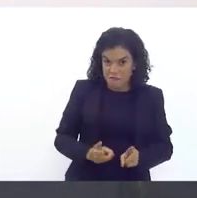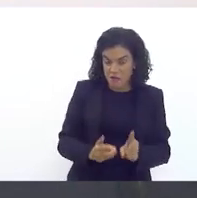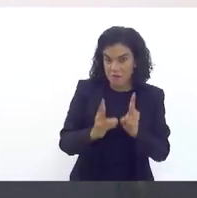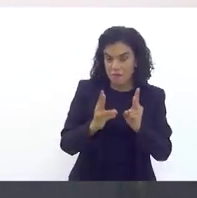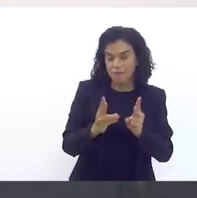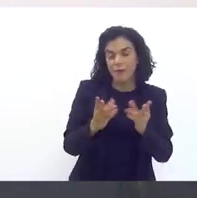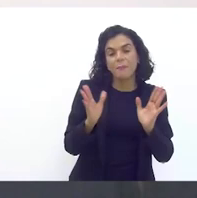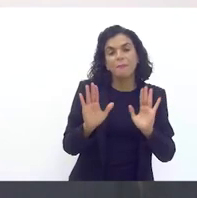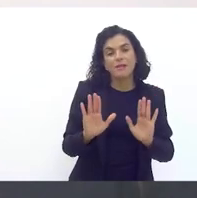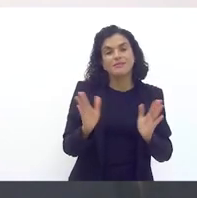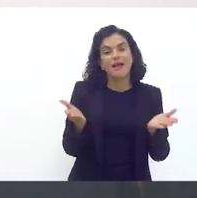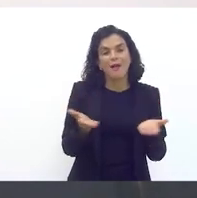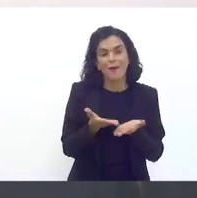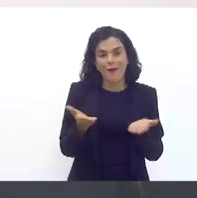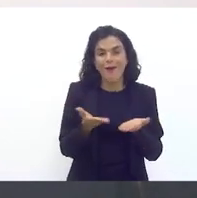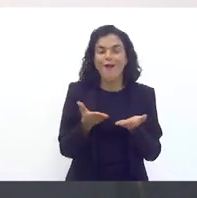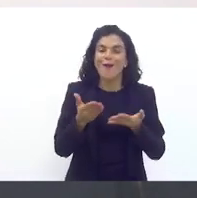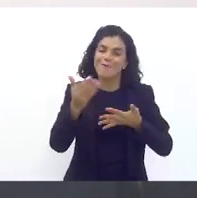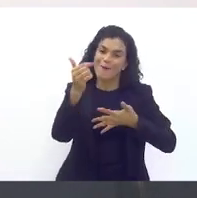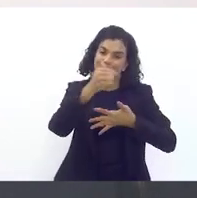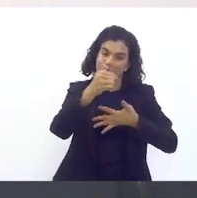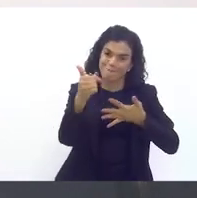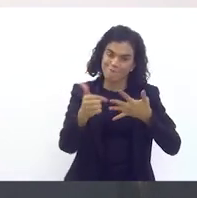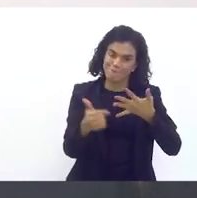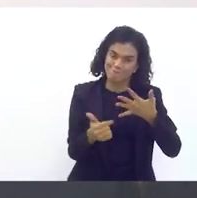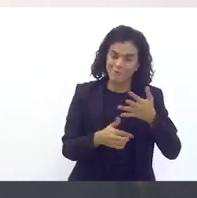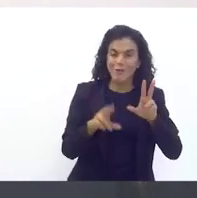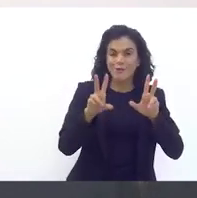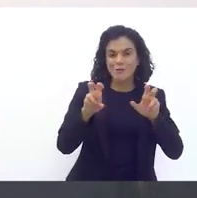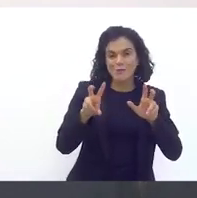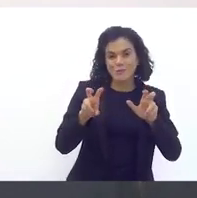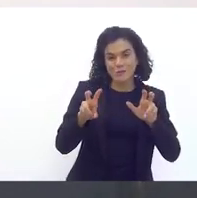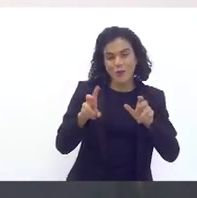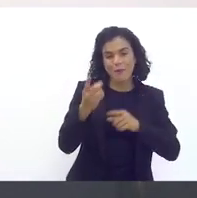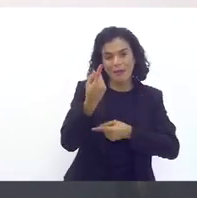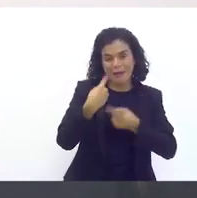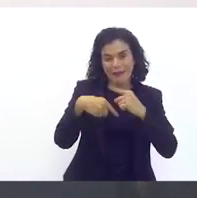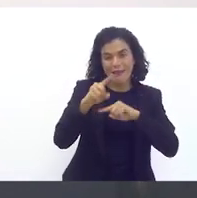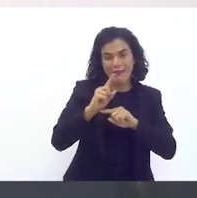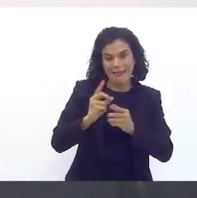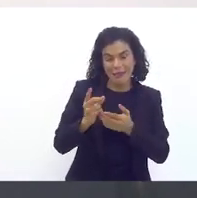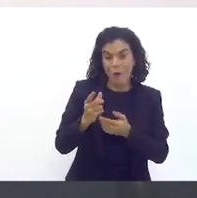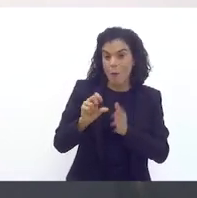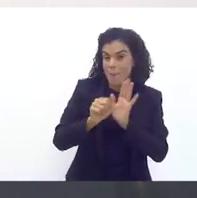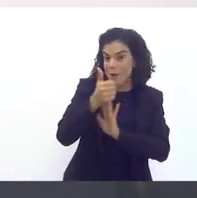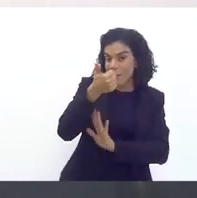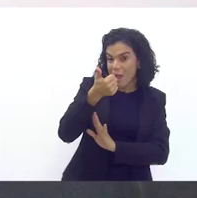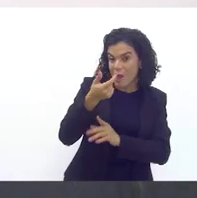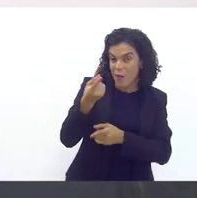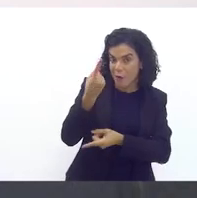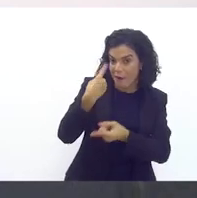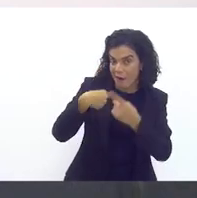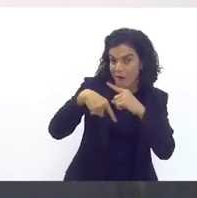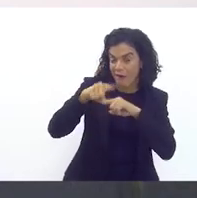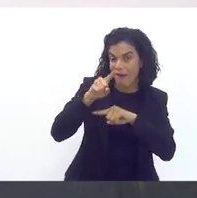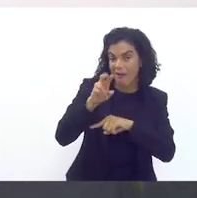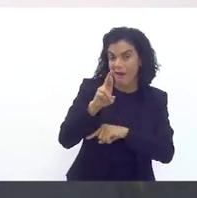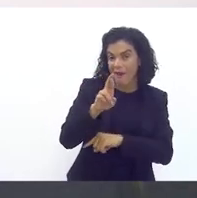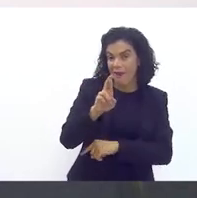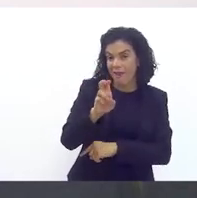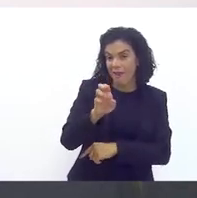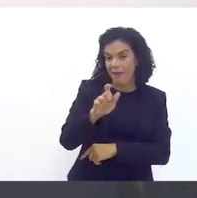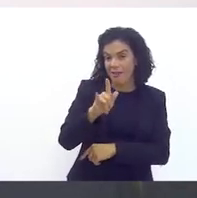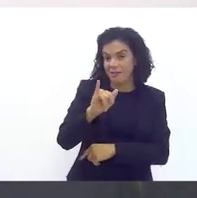aqui fazer algumas menções sobre regime. O primeiro regime foi